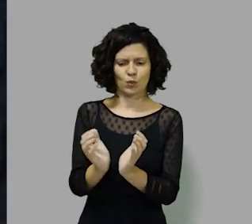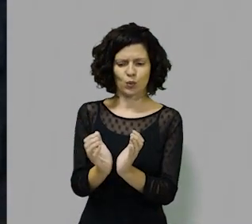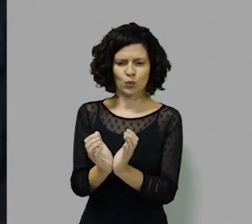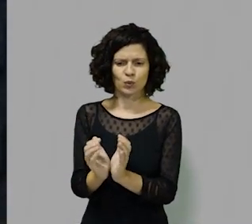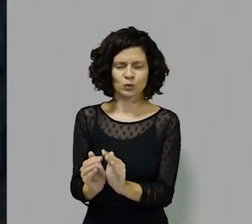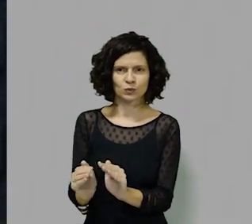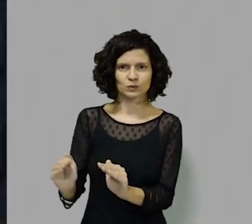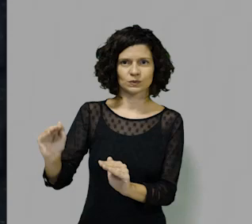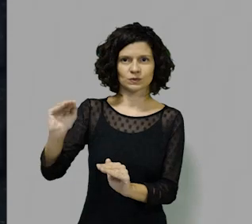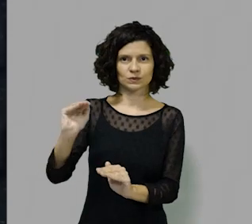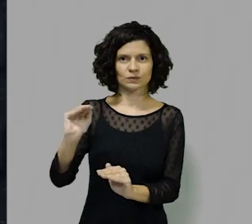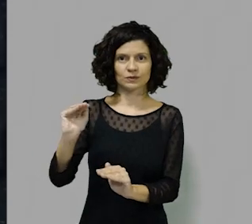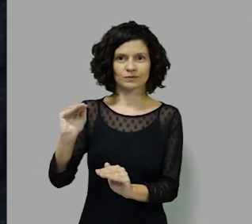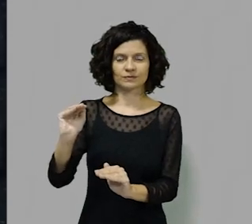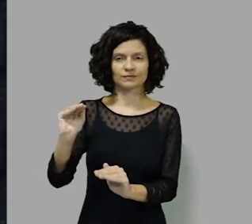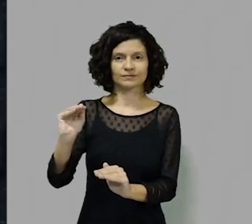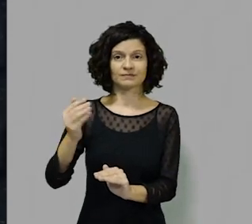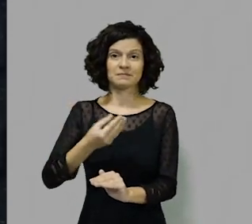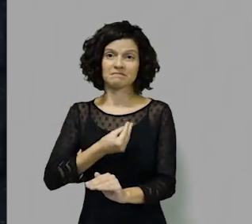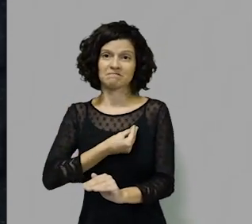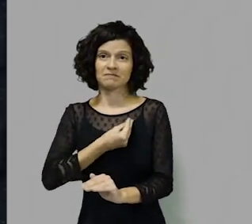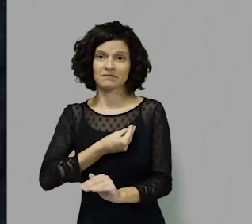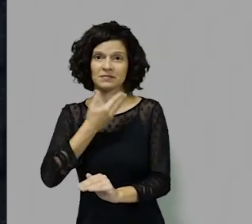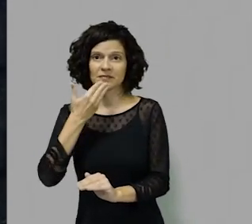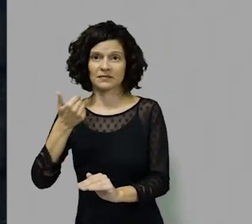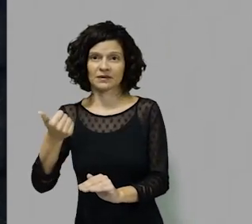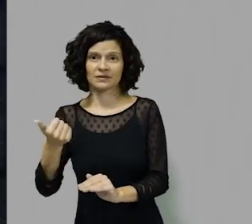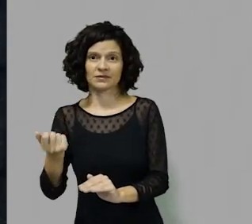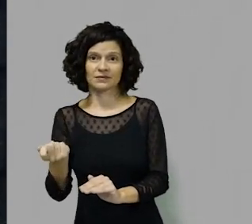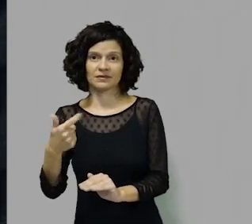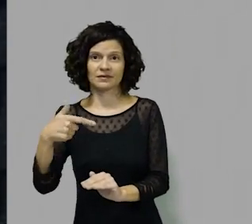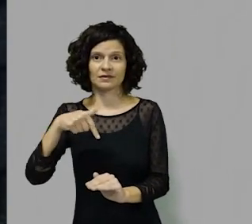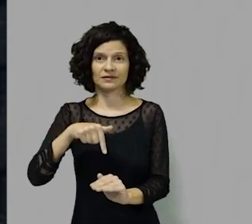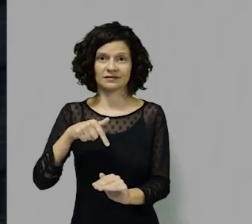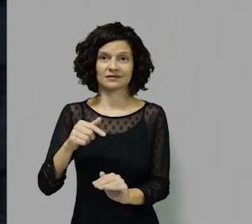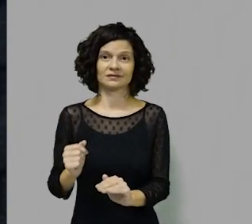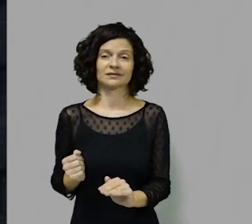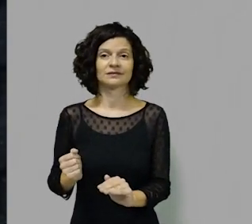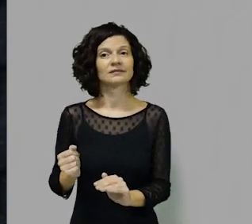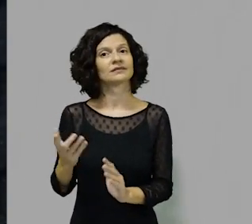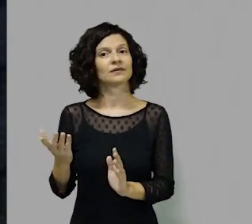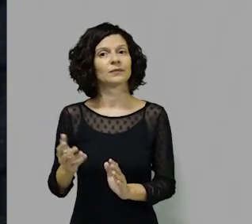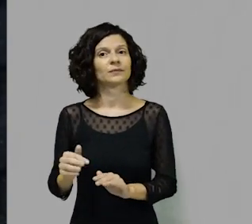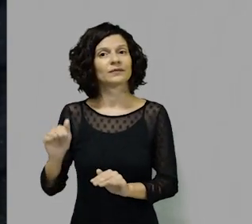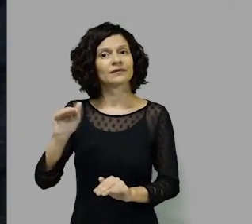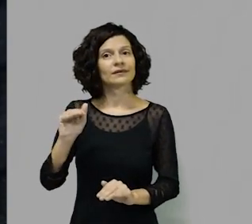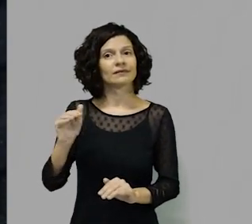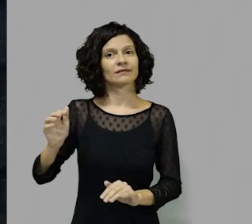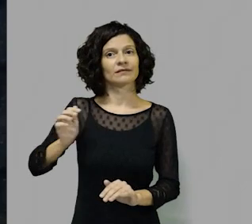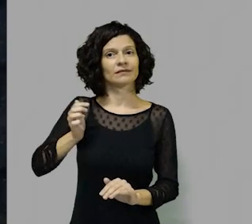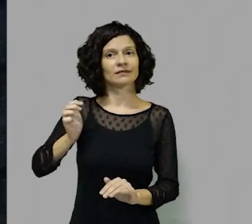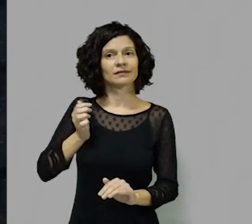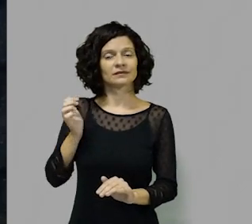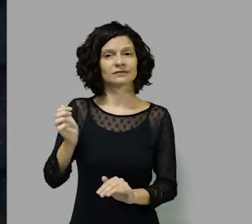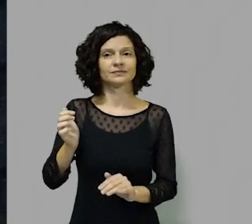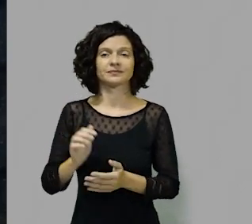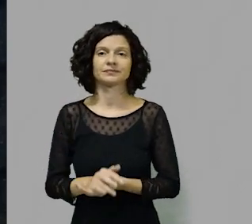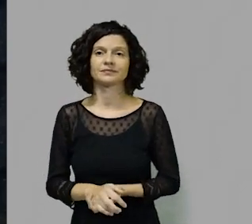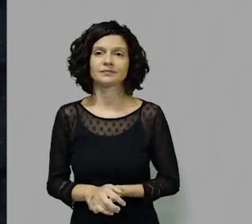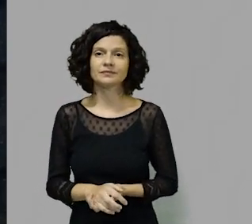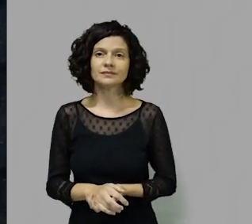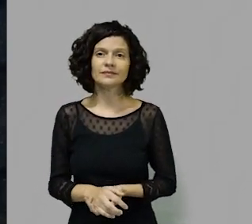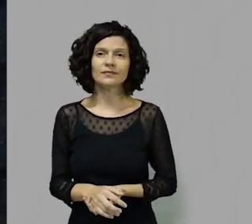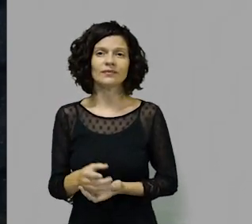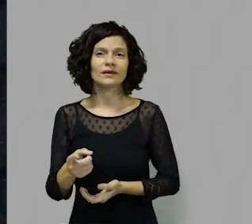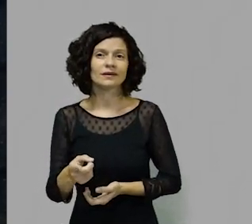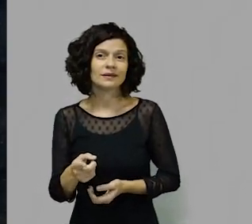conseguiu alcançar uma condição de vida melhor do que os outros. E aí esse grupo são das pessoas, entre aspas, ricas. Então, por esse